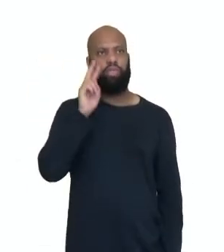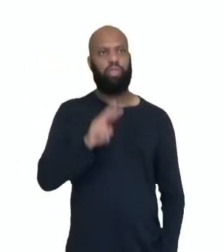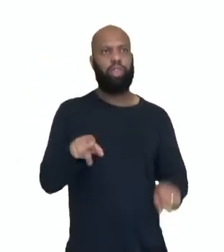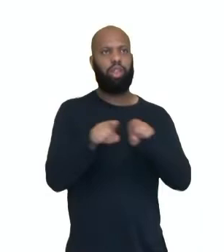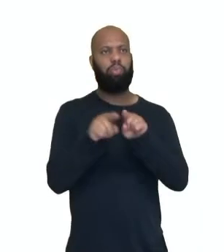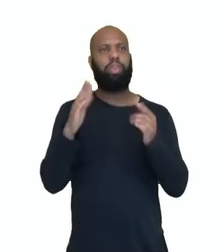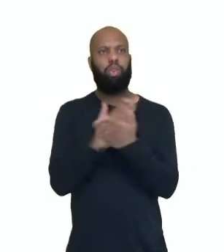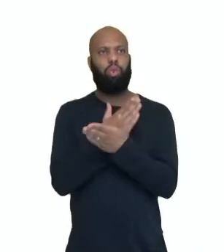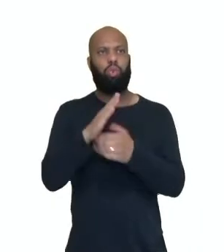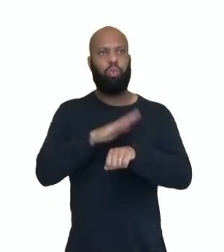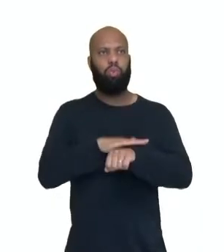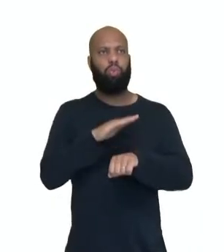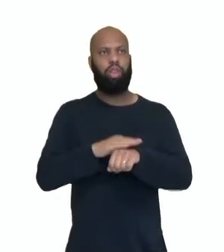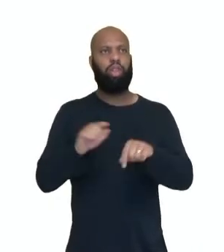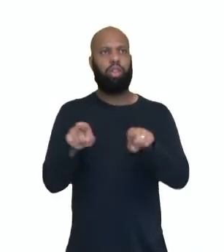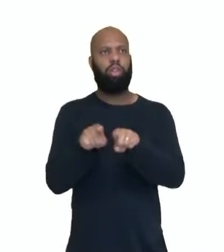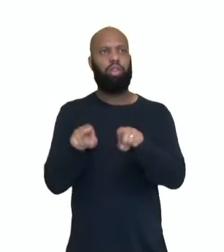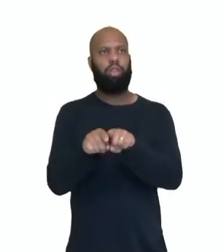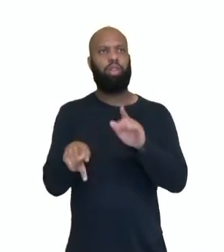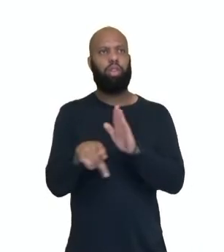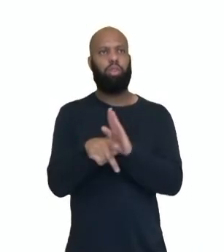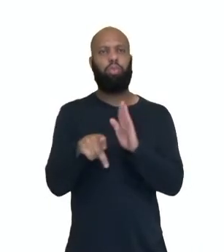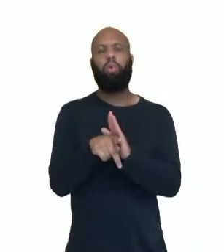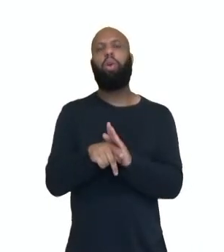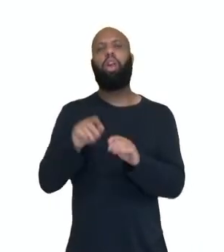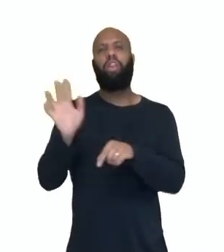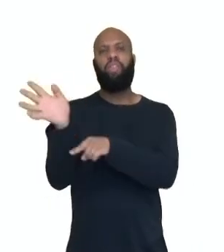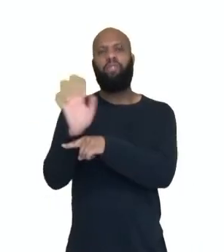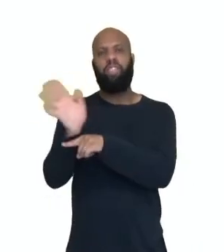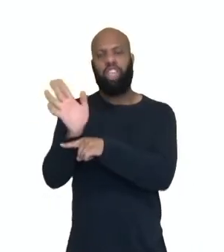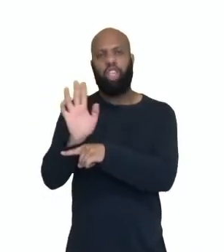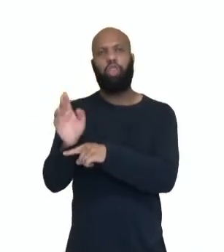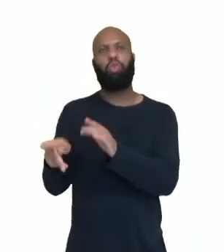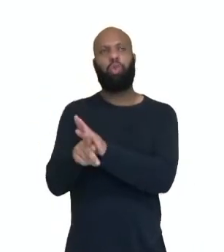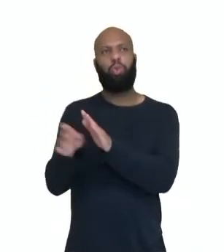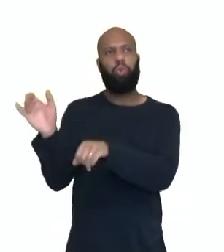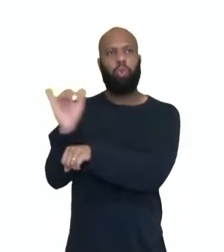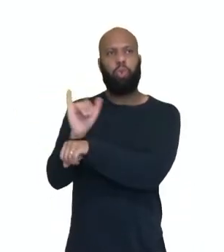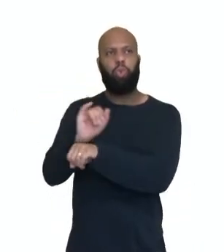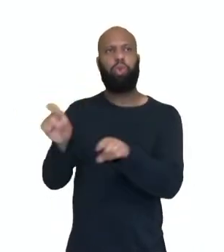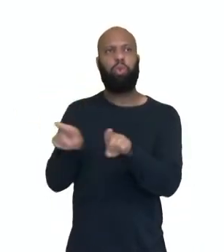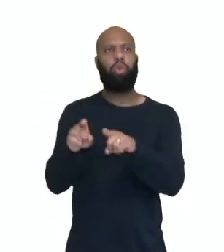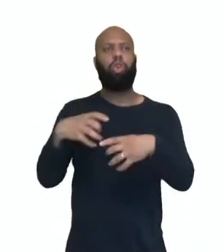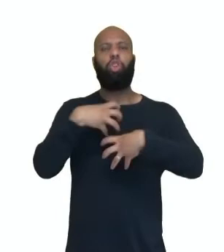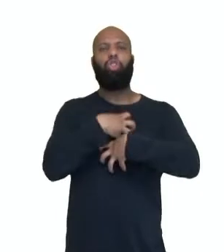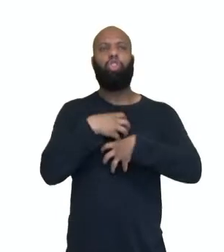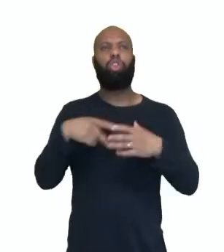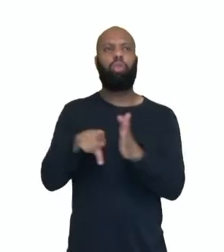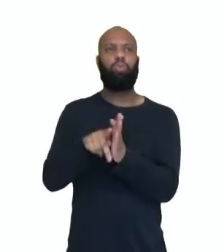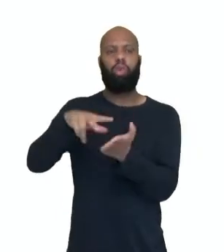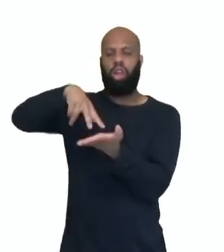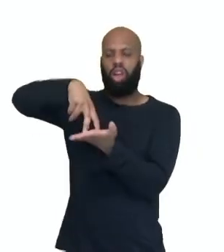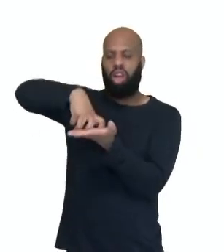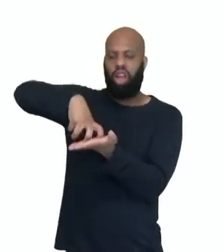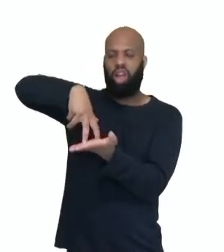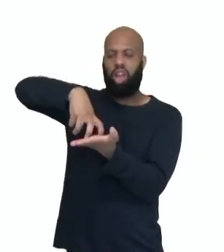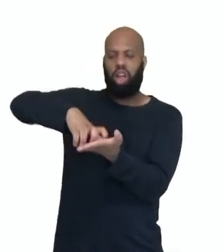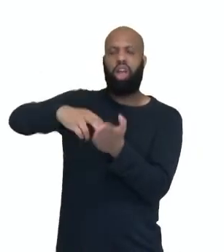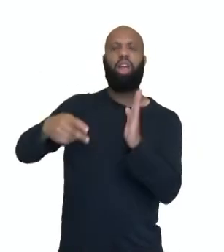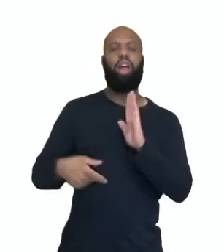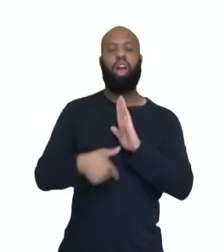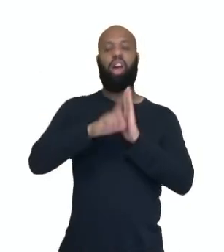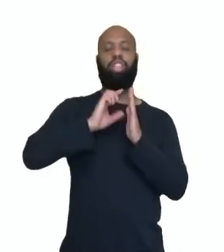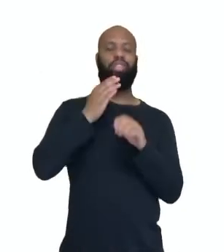algumas vezes em vídeos no YouTube e na internet essa questão de imagens desse aquecimento. Então,